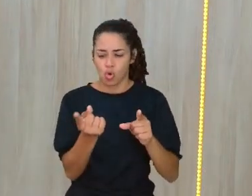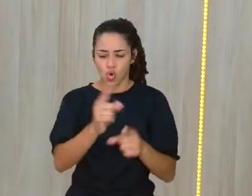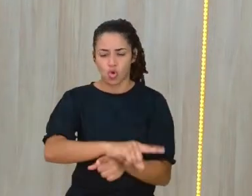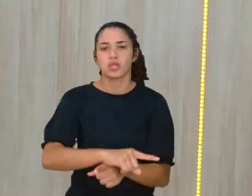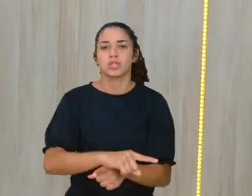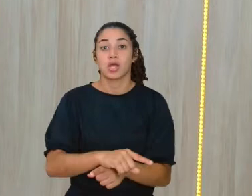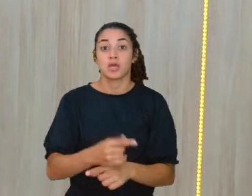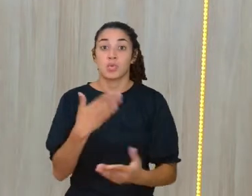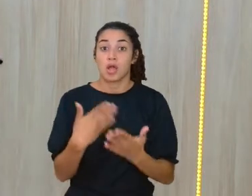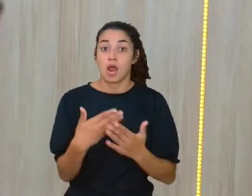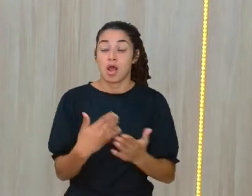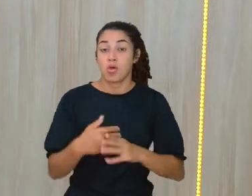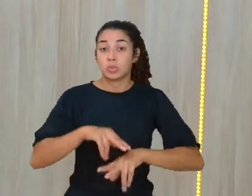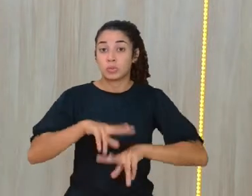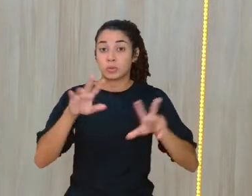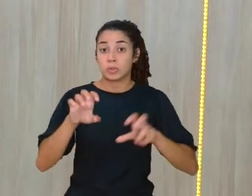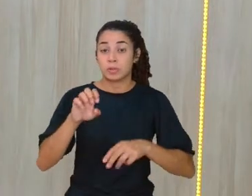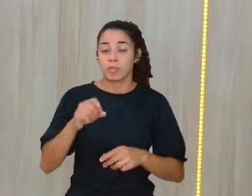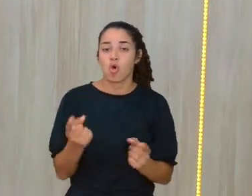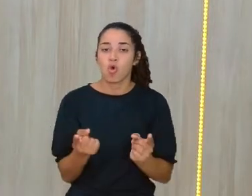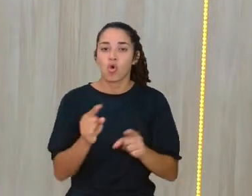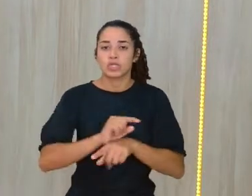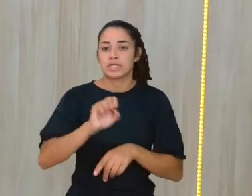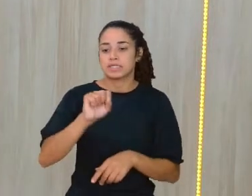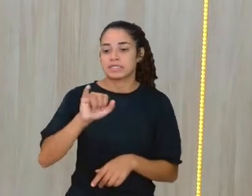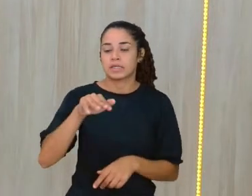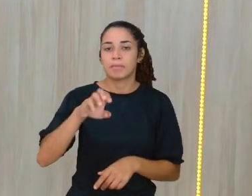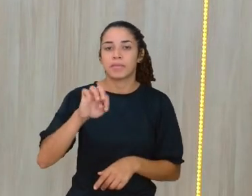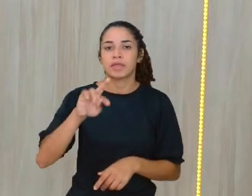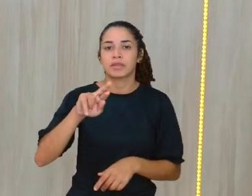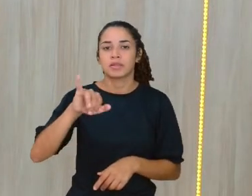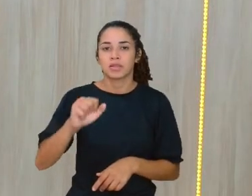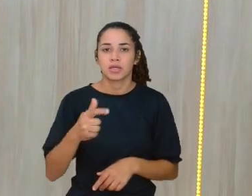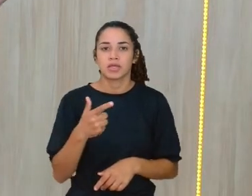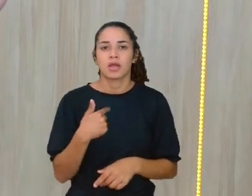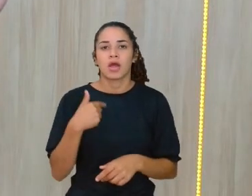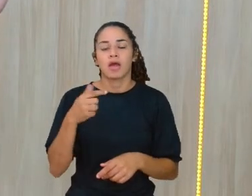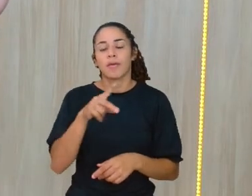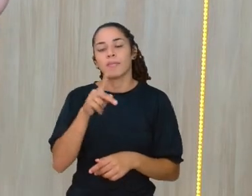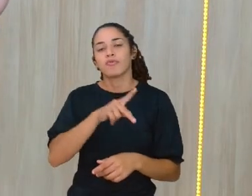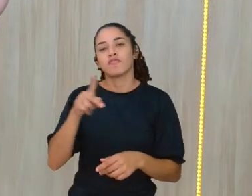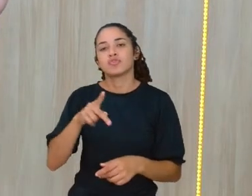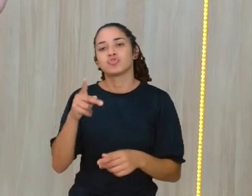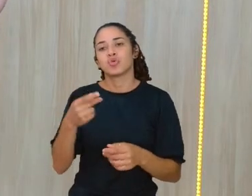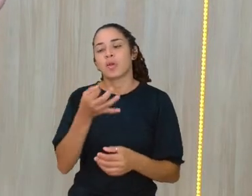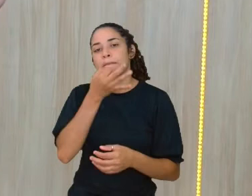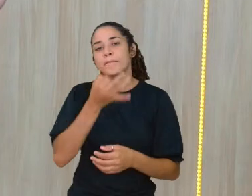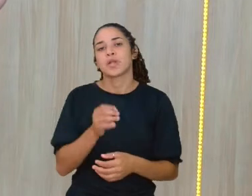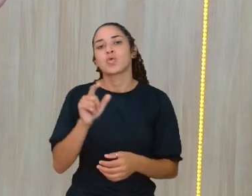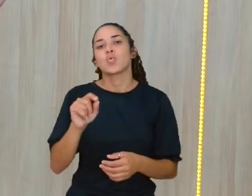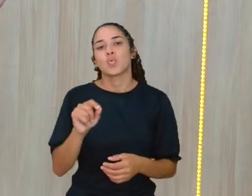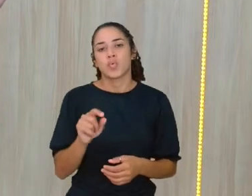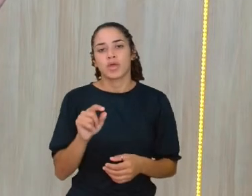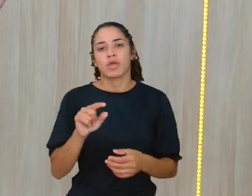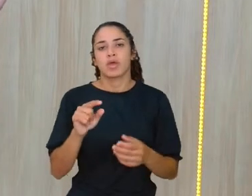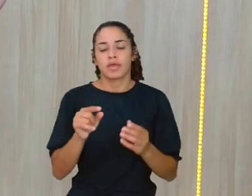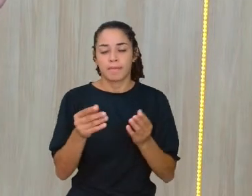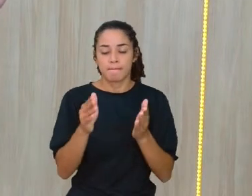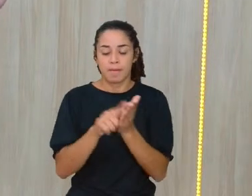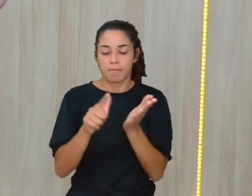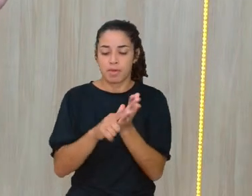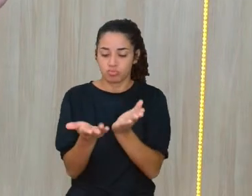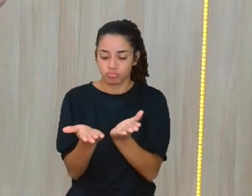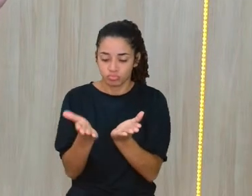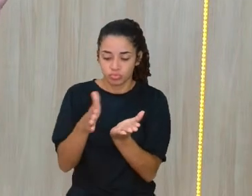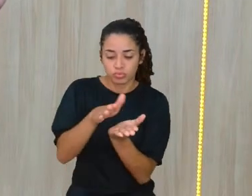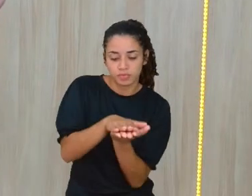Numa aula sobre simetria, a professora Marta sugeriu a gente dobrar o papel. Se você escrever qualquer coisa com